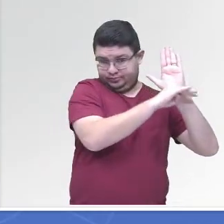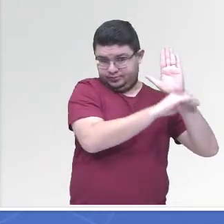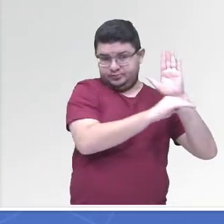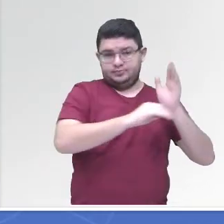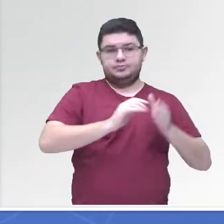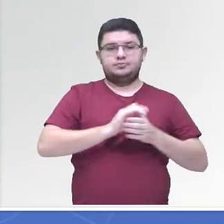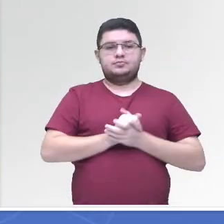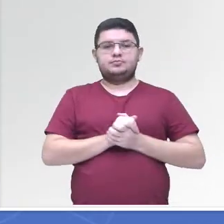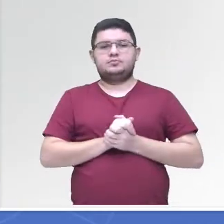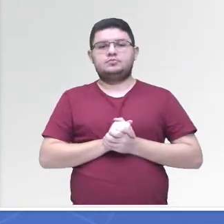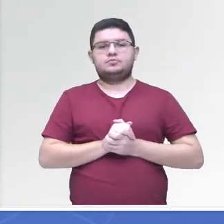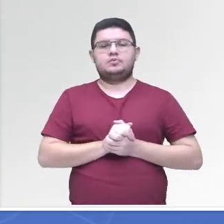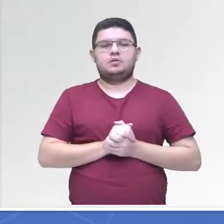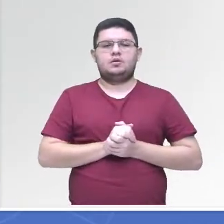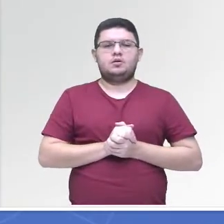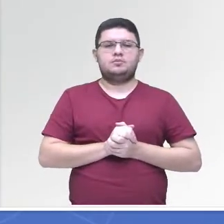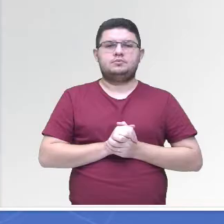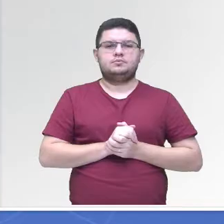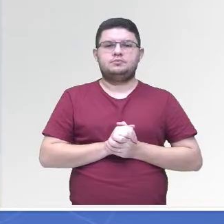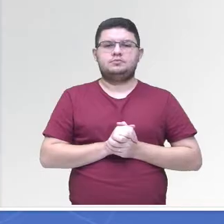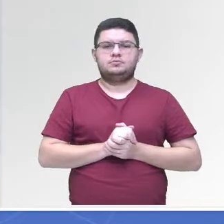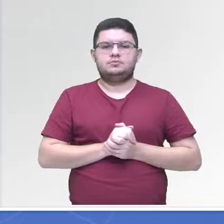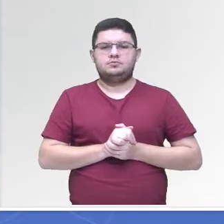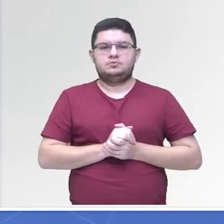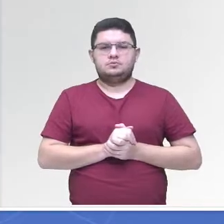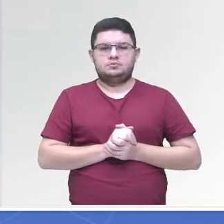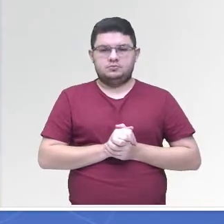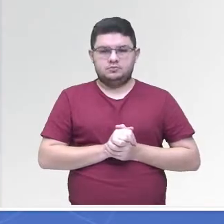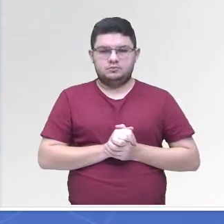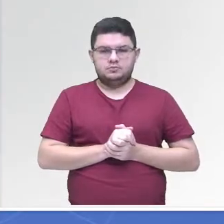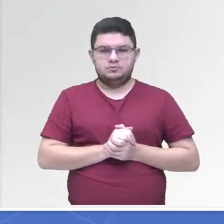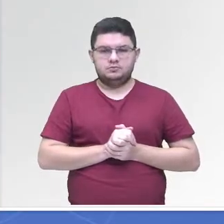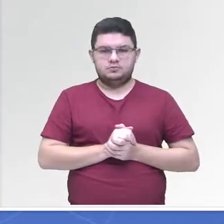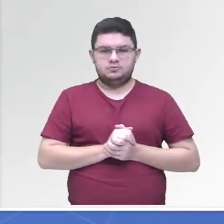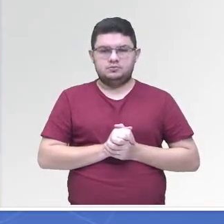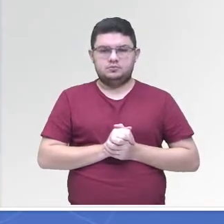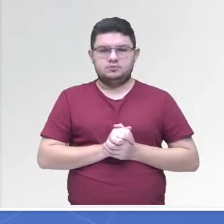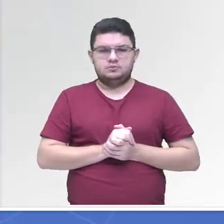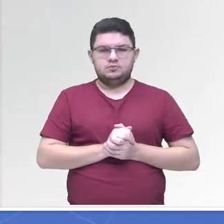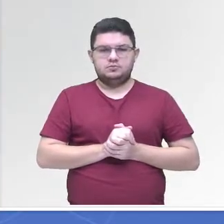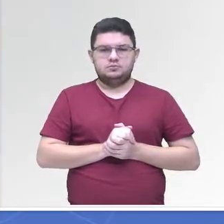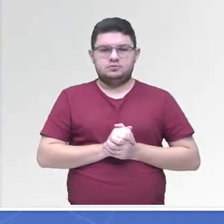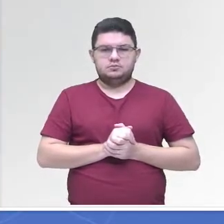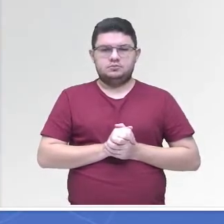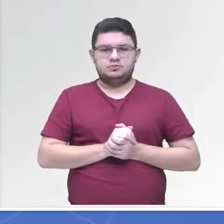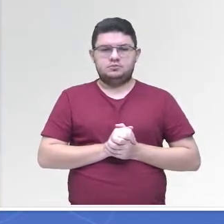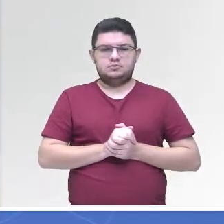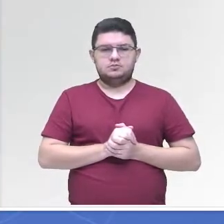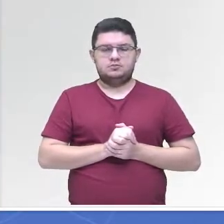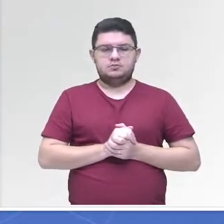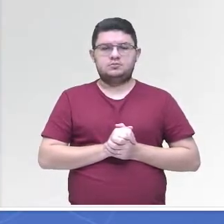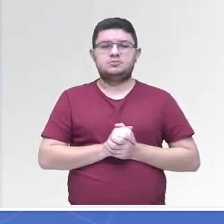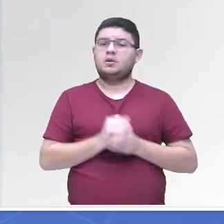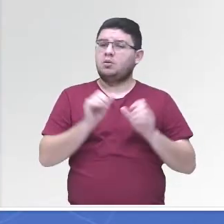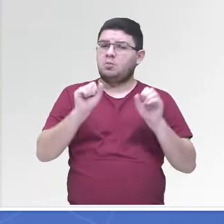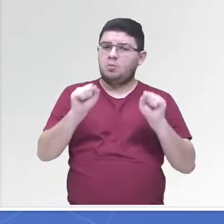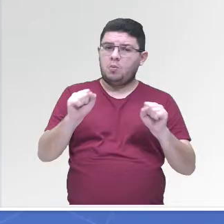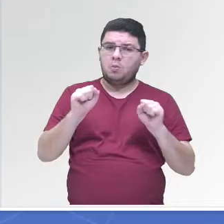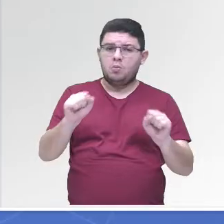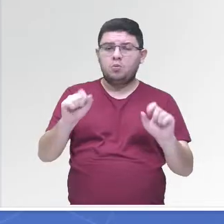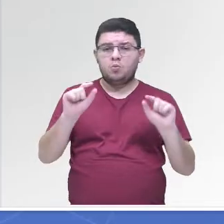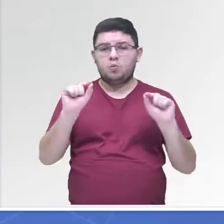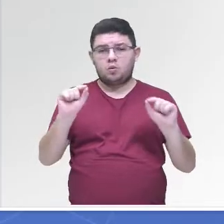físicos, condutividade, condutibilidade, né, dureza. Eu poderia também citar aqui dentro